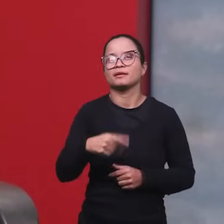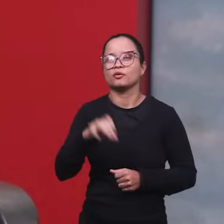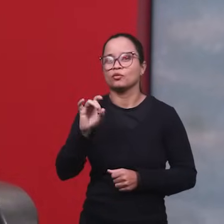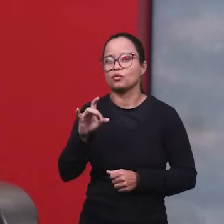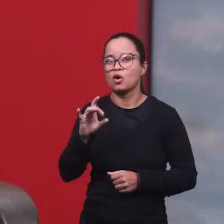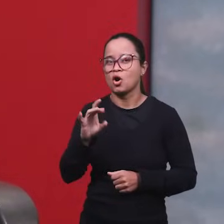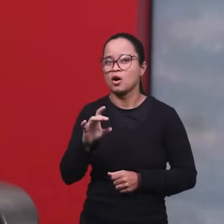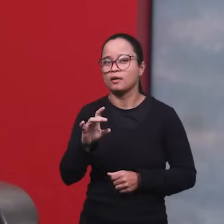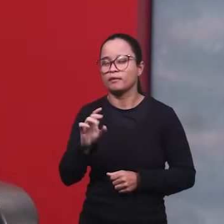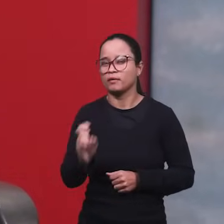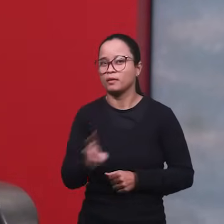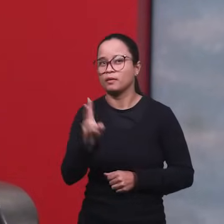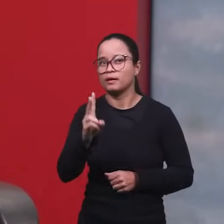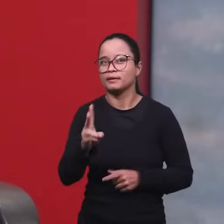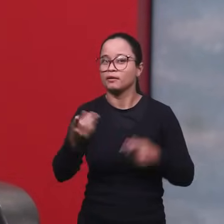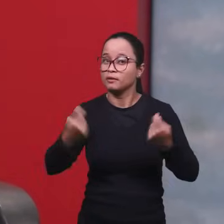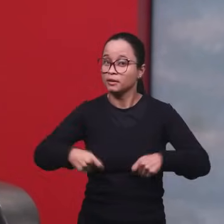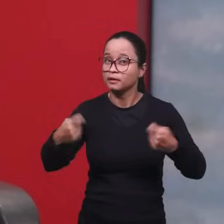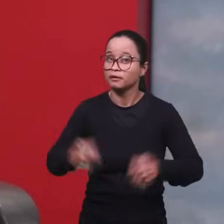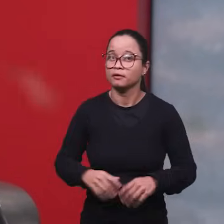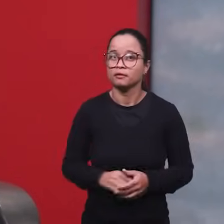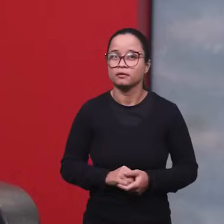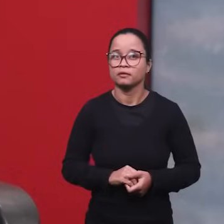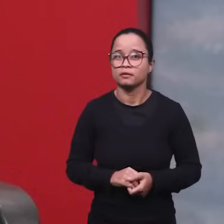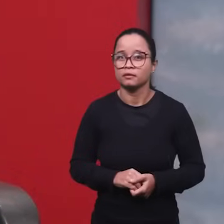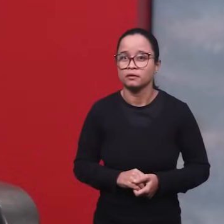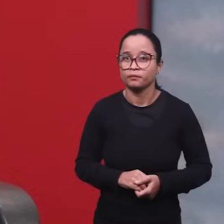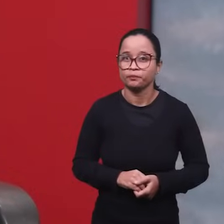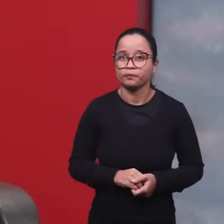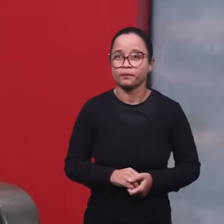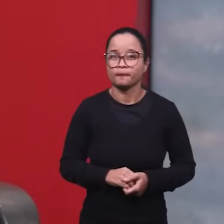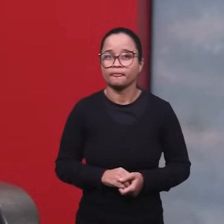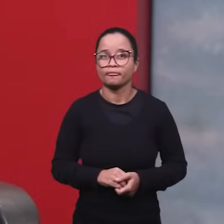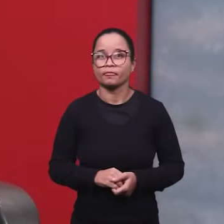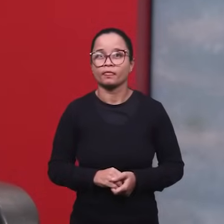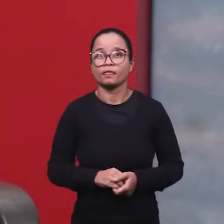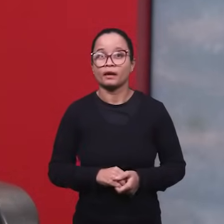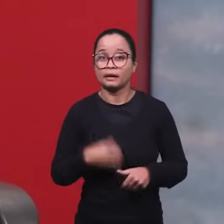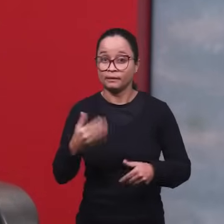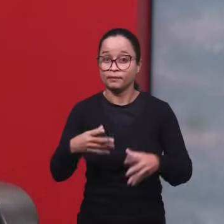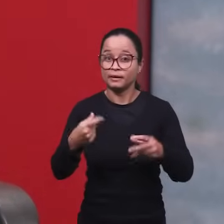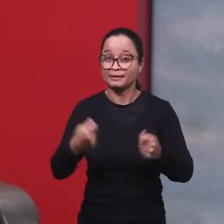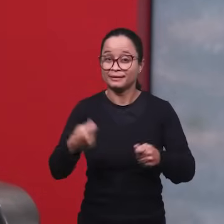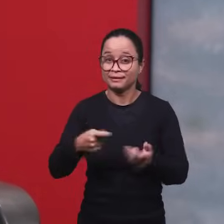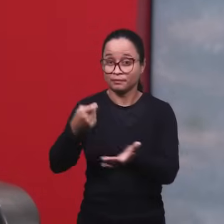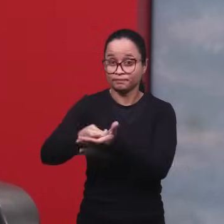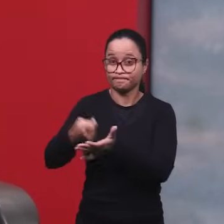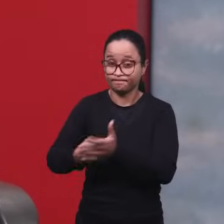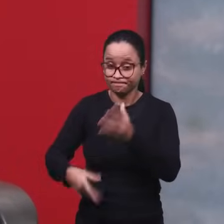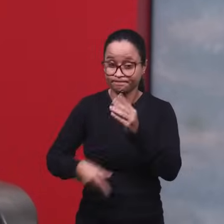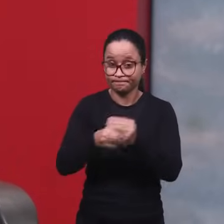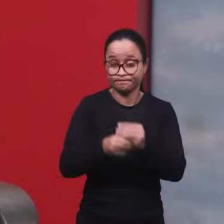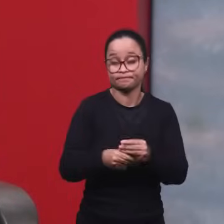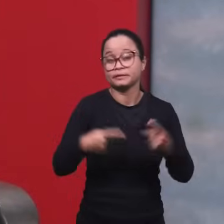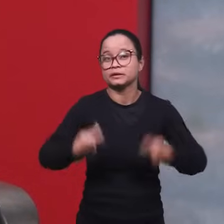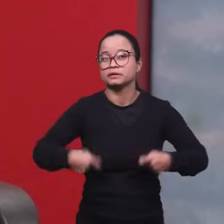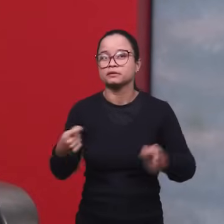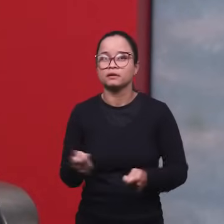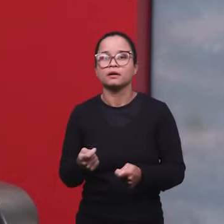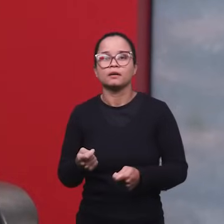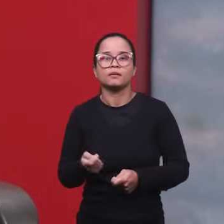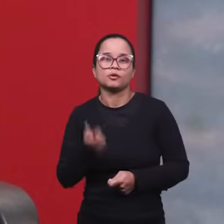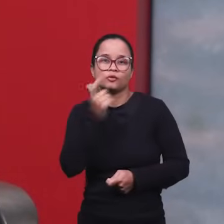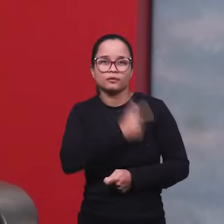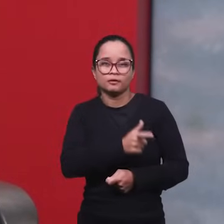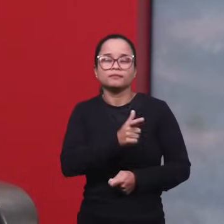ele recebendo só esse valor. Então, ele tem que fazer uma previdência complementar. Ele precisa, né,